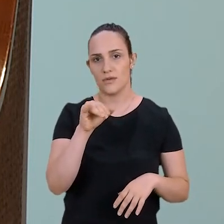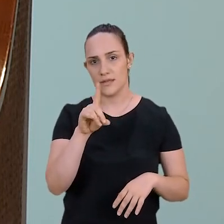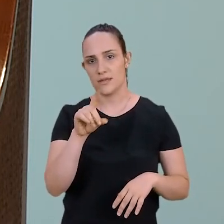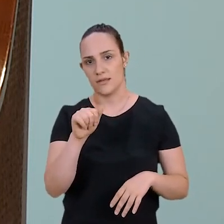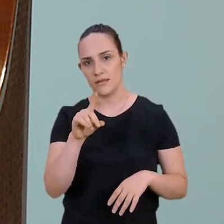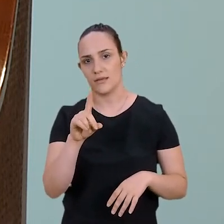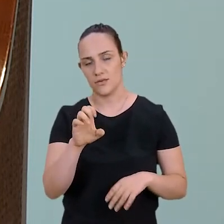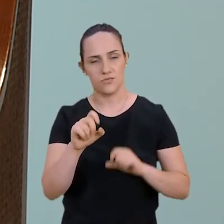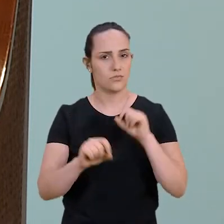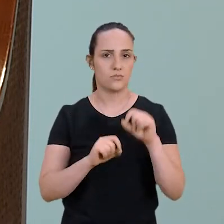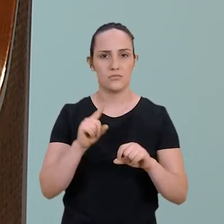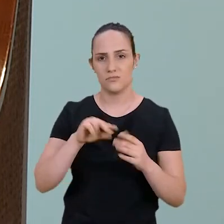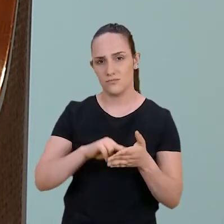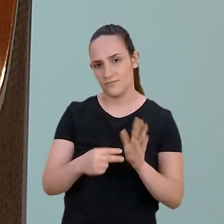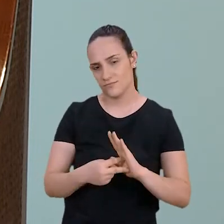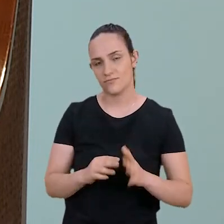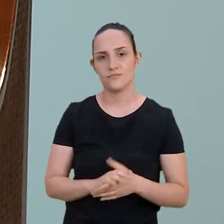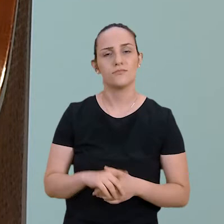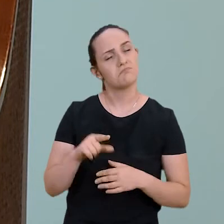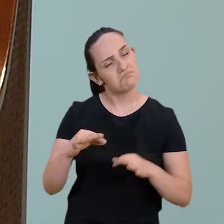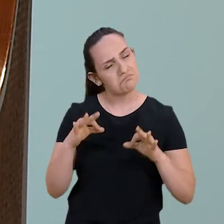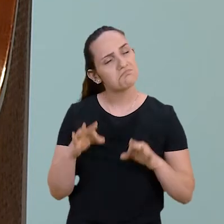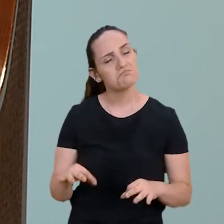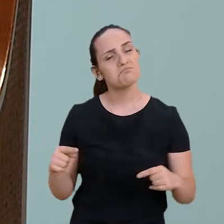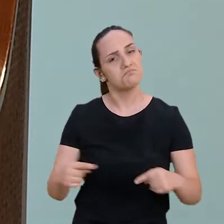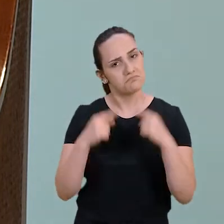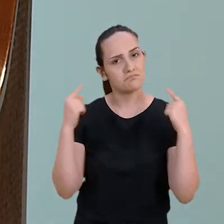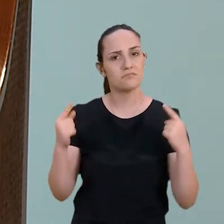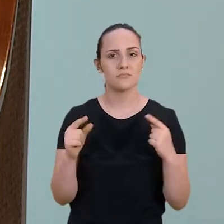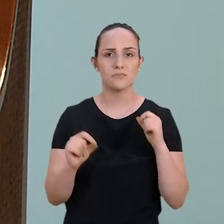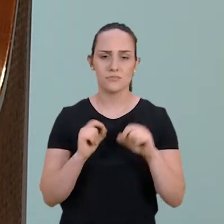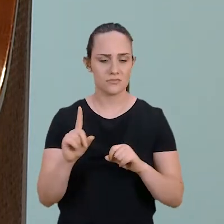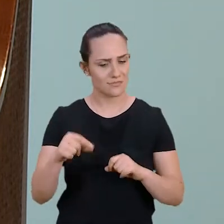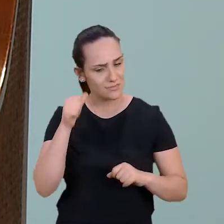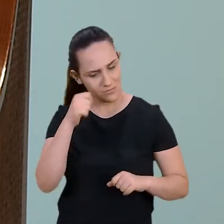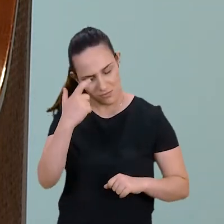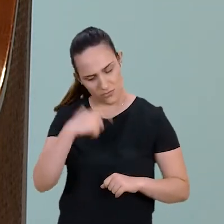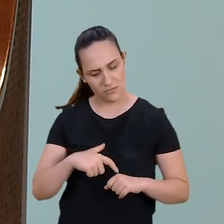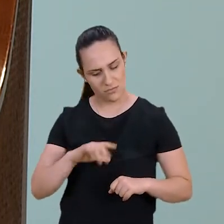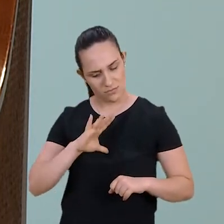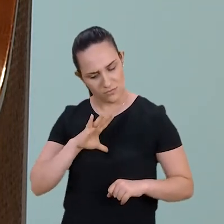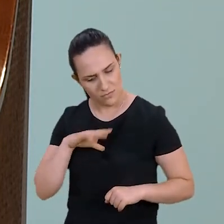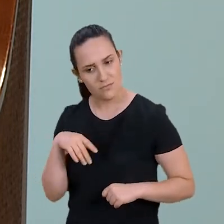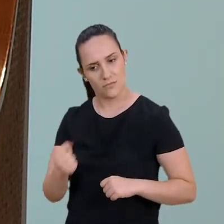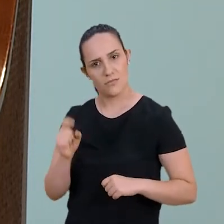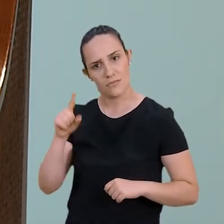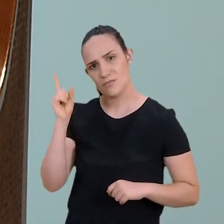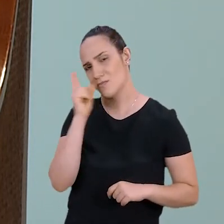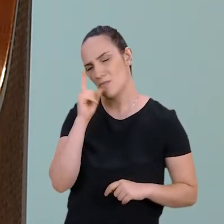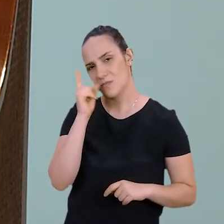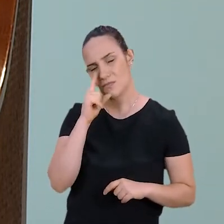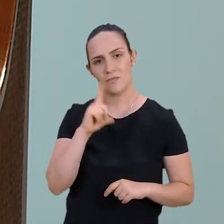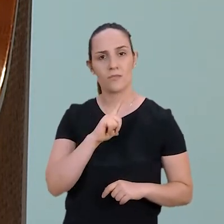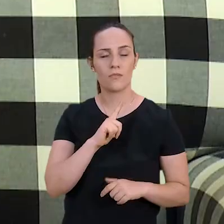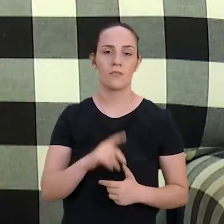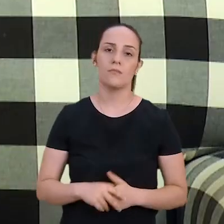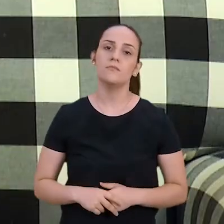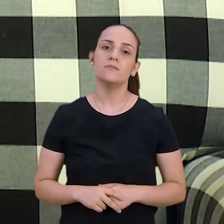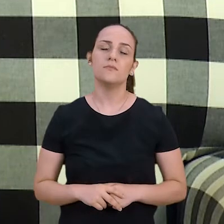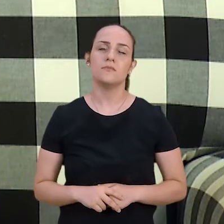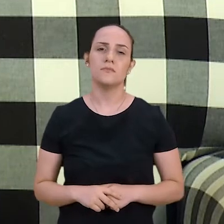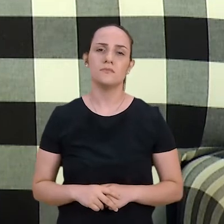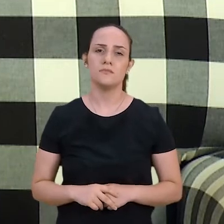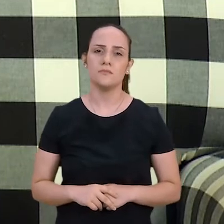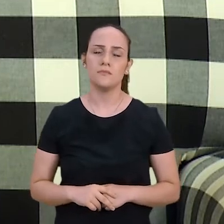sororidade, ela cai certinho nessa coisa que a mulher tem, que a mãe tem, né? E